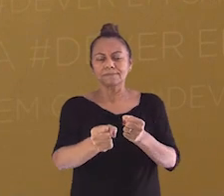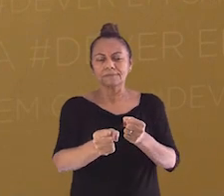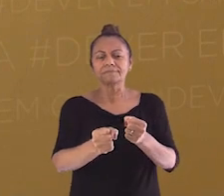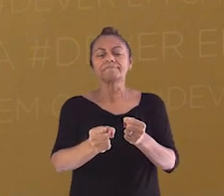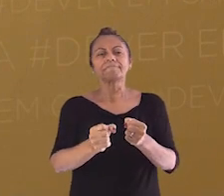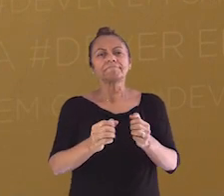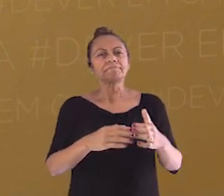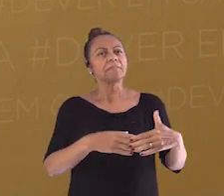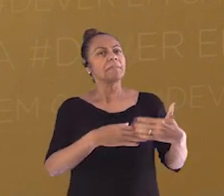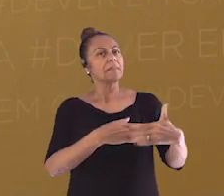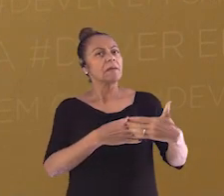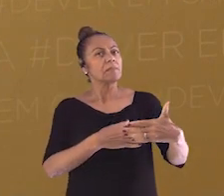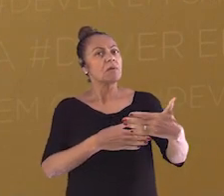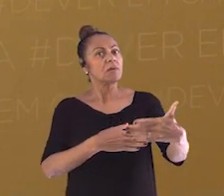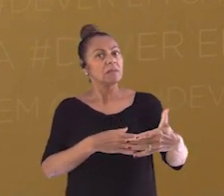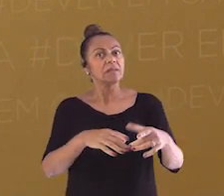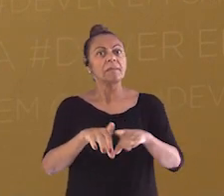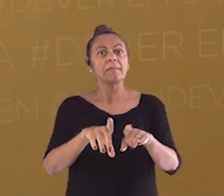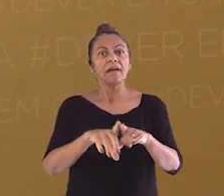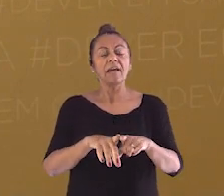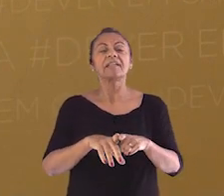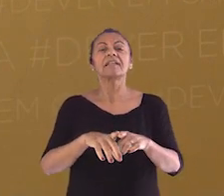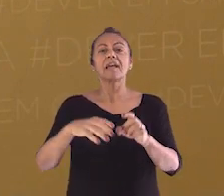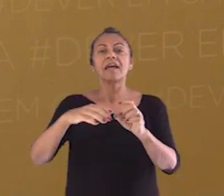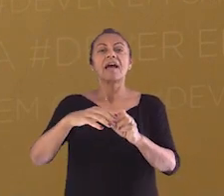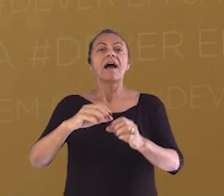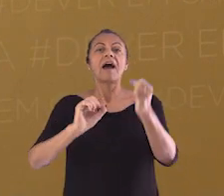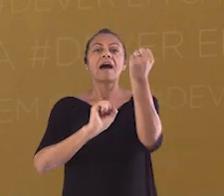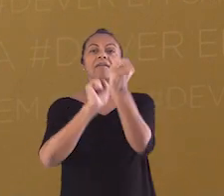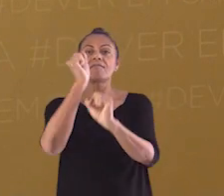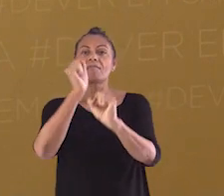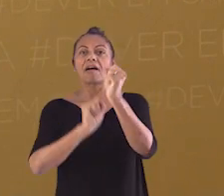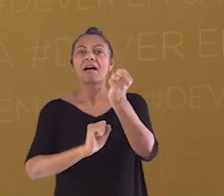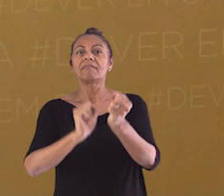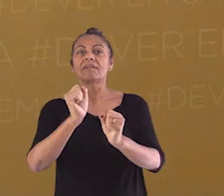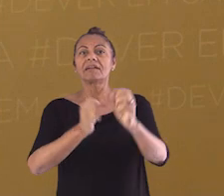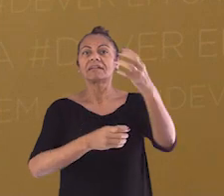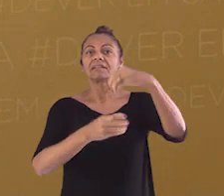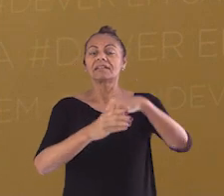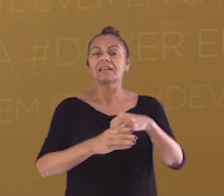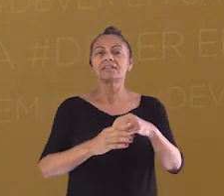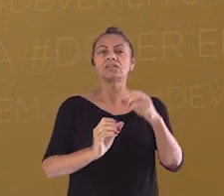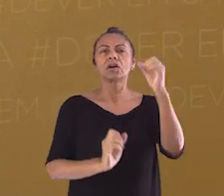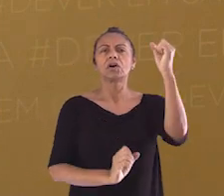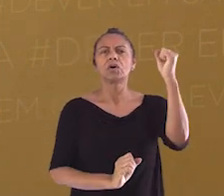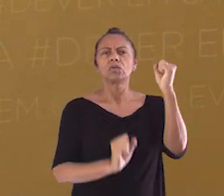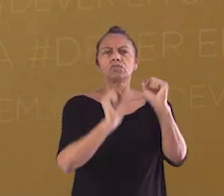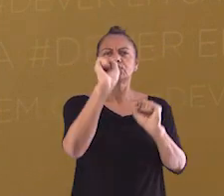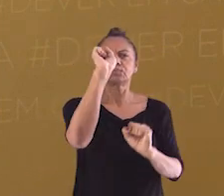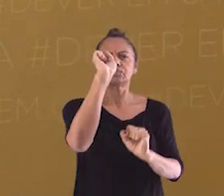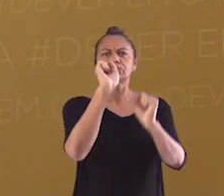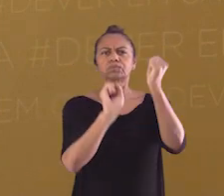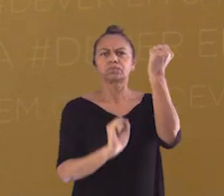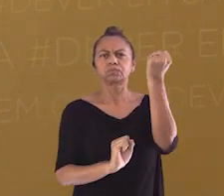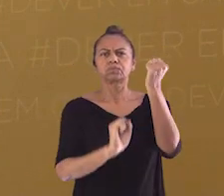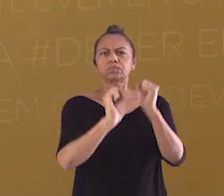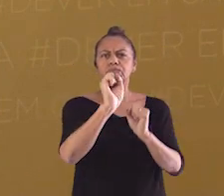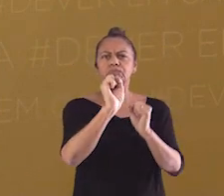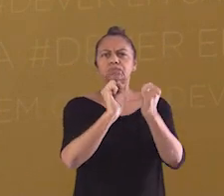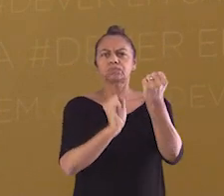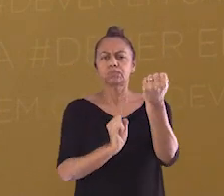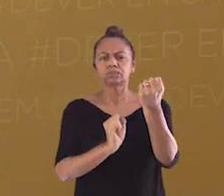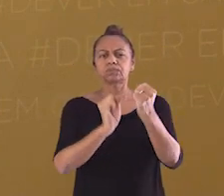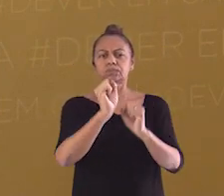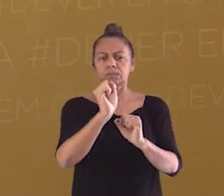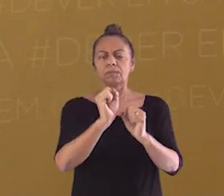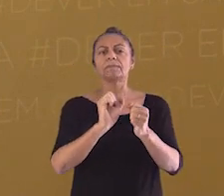de produção com máquinas a vapor, e existiam até mesmo navios movidos a vapor, sabiam? Essa